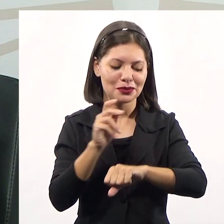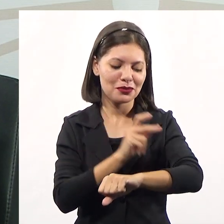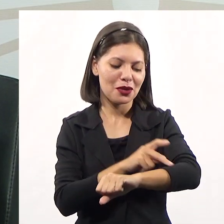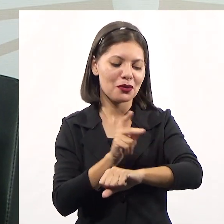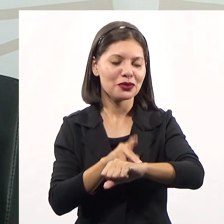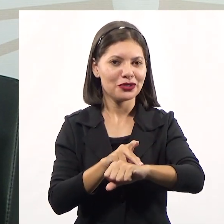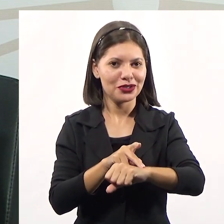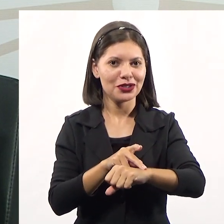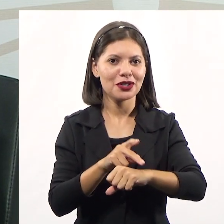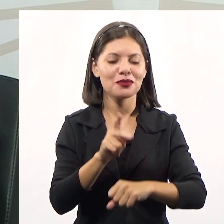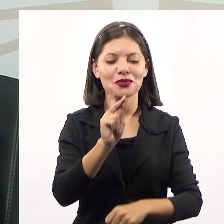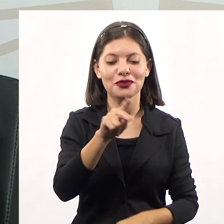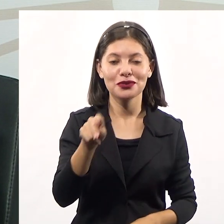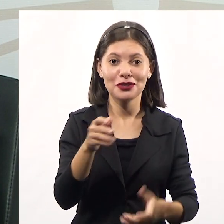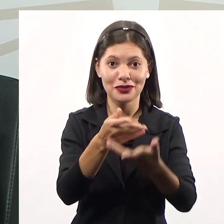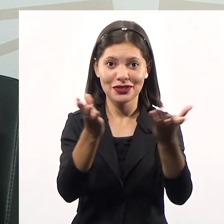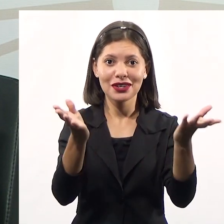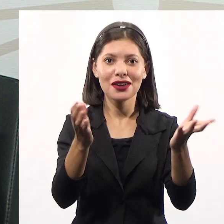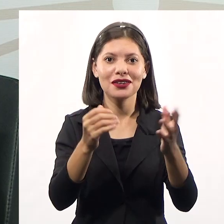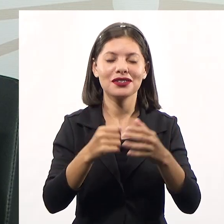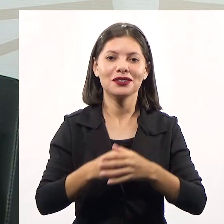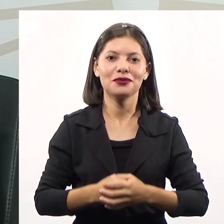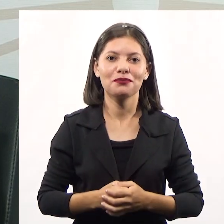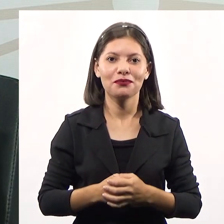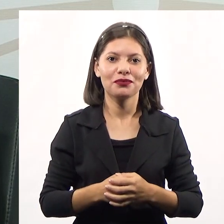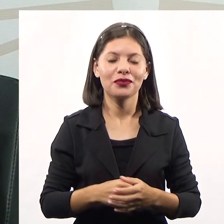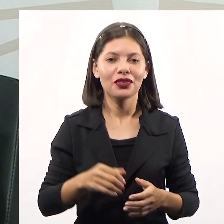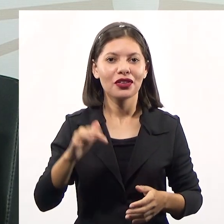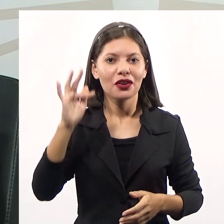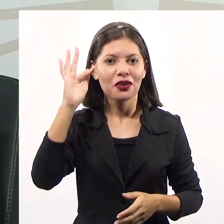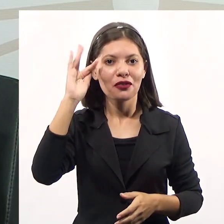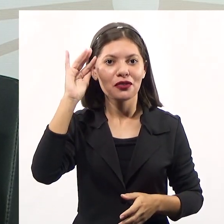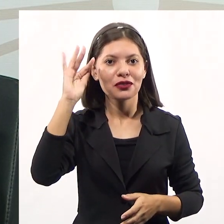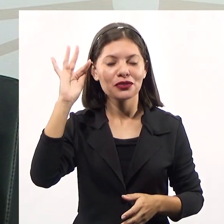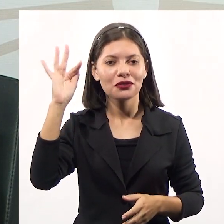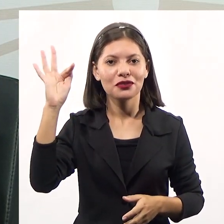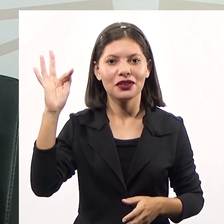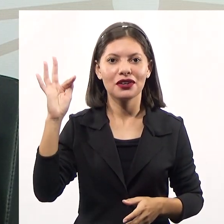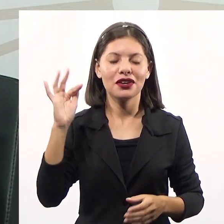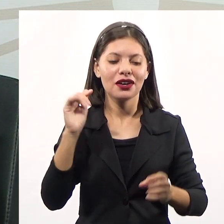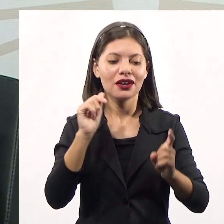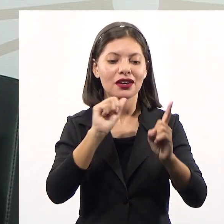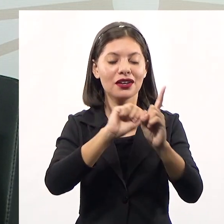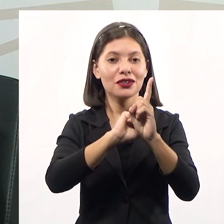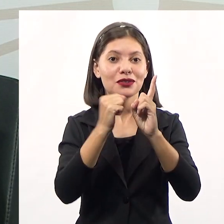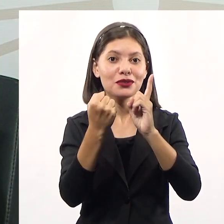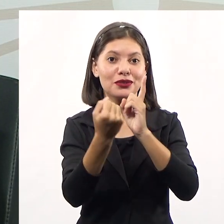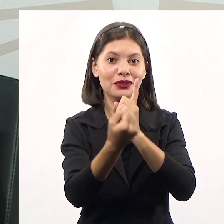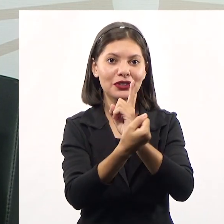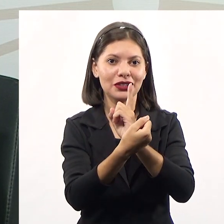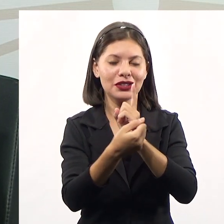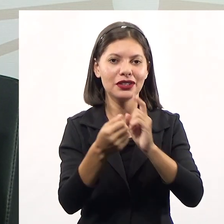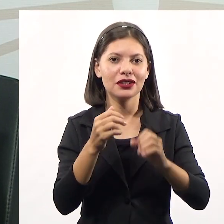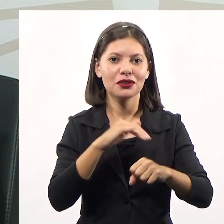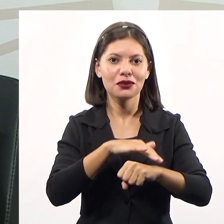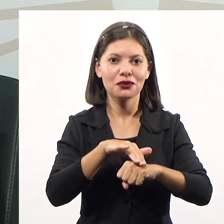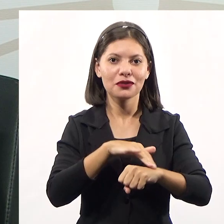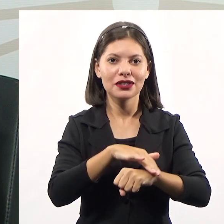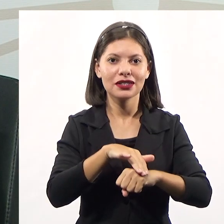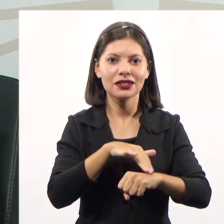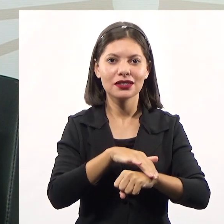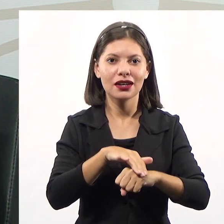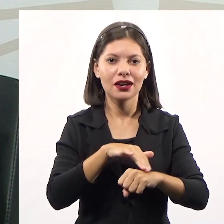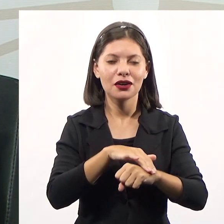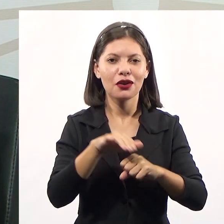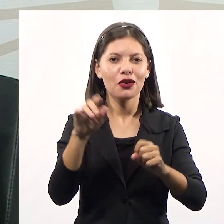de pedagogia, professores de vocês, de filosofia e de sociologia. E vamos conversar sobre qual